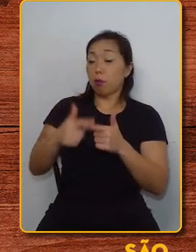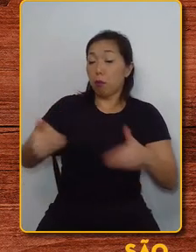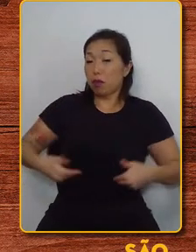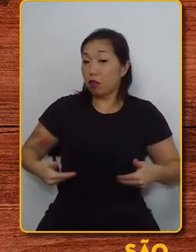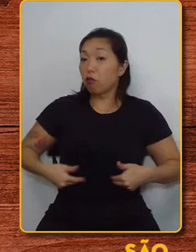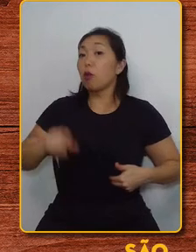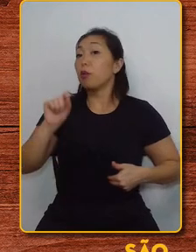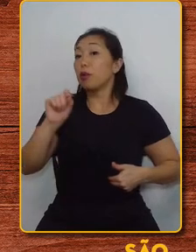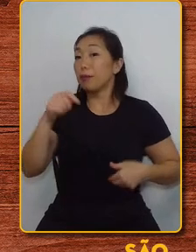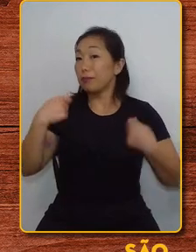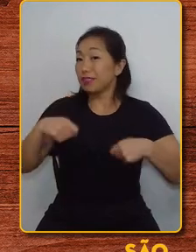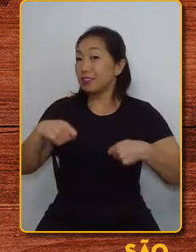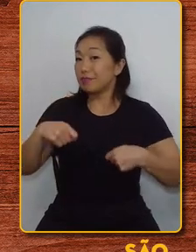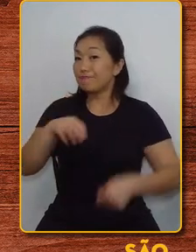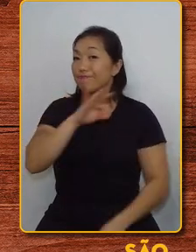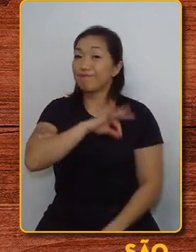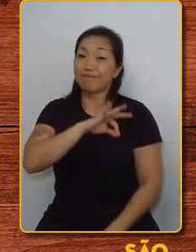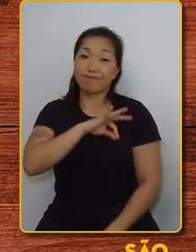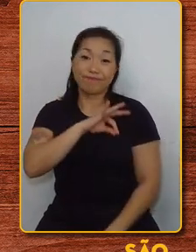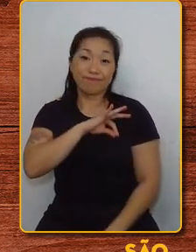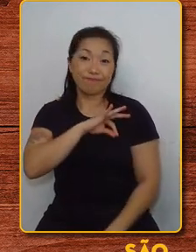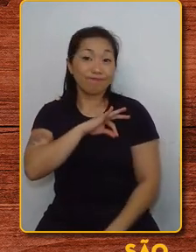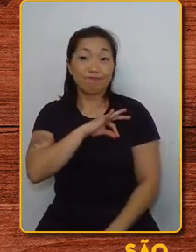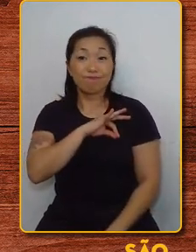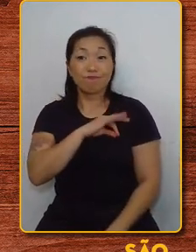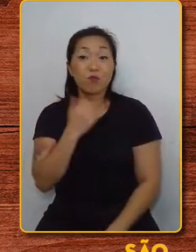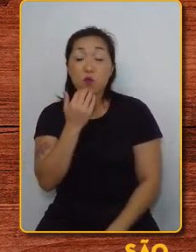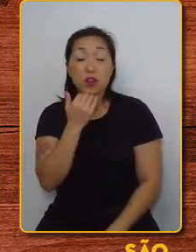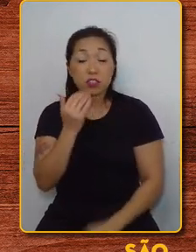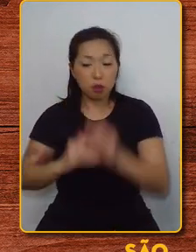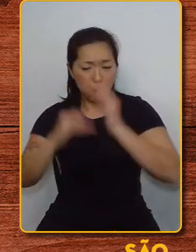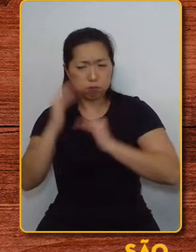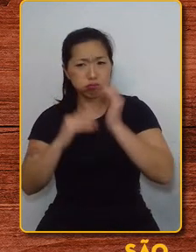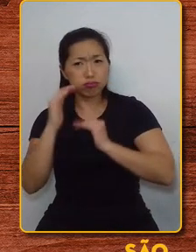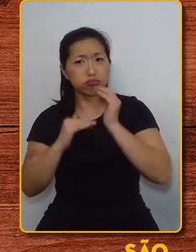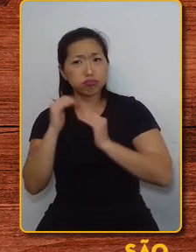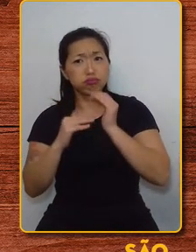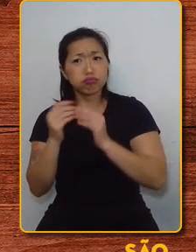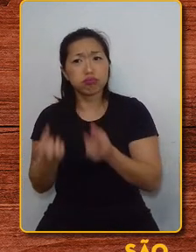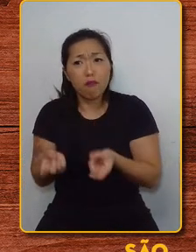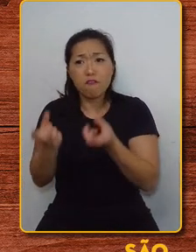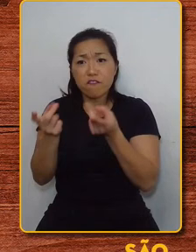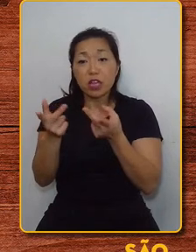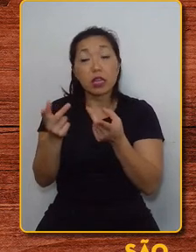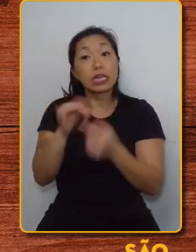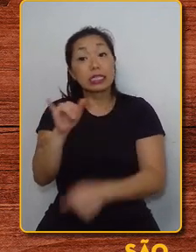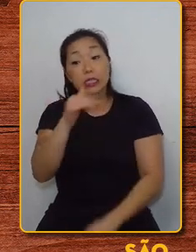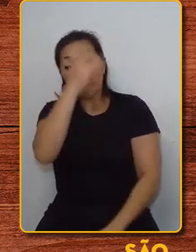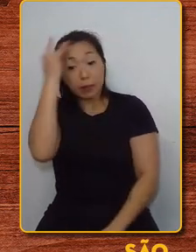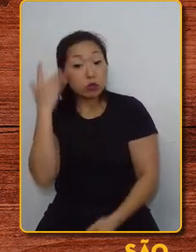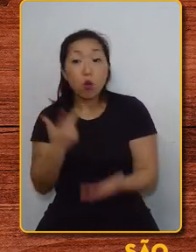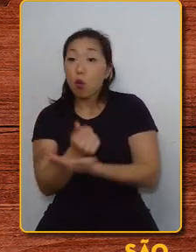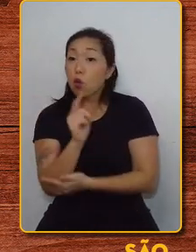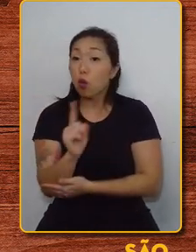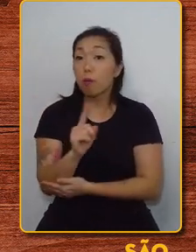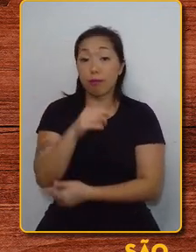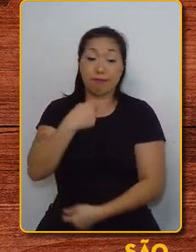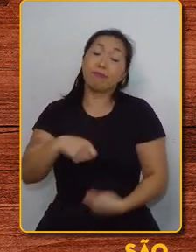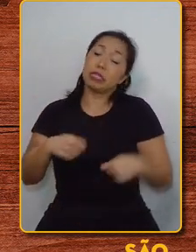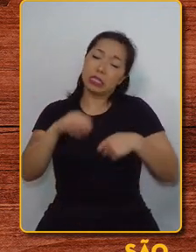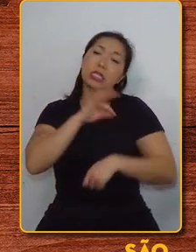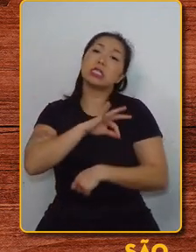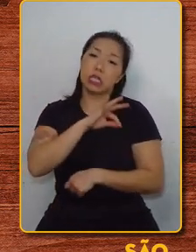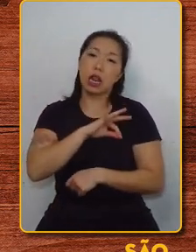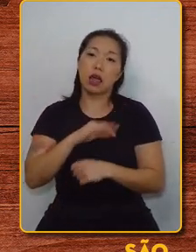produção, você não tem quem consome na cidade, porque não tem um salário mínimo. E isso é a dificuldade que os governos liberais